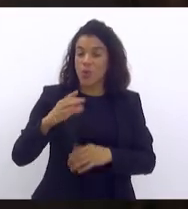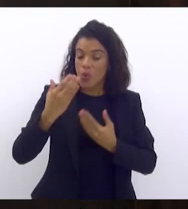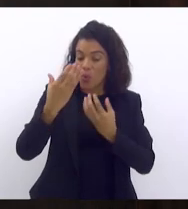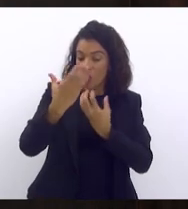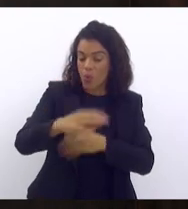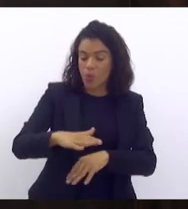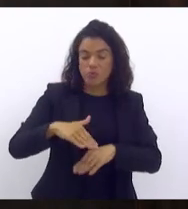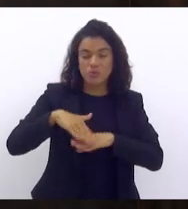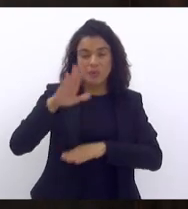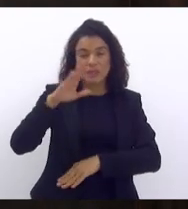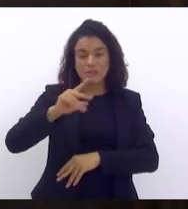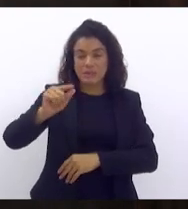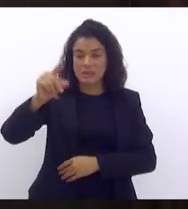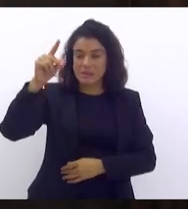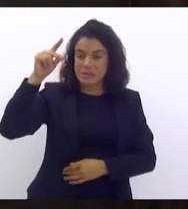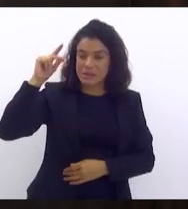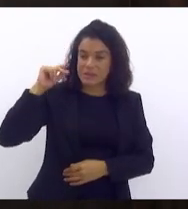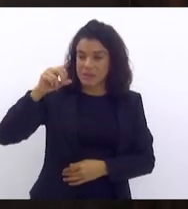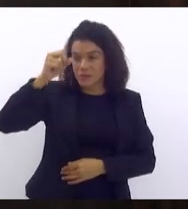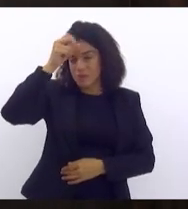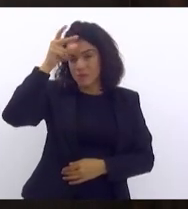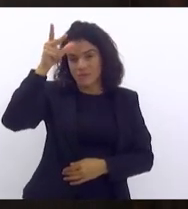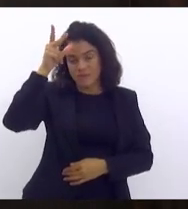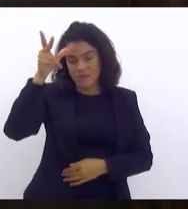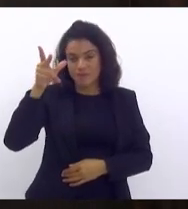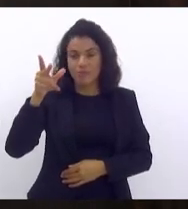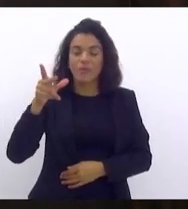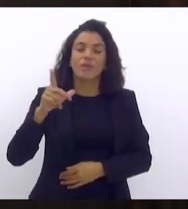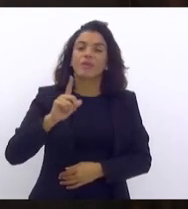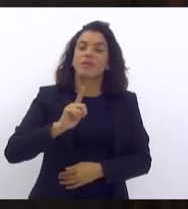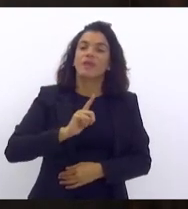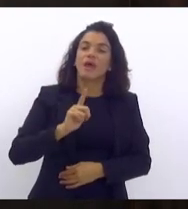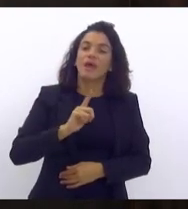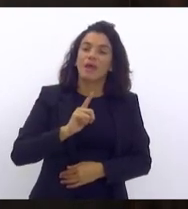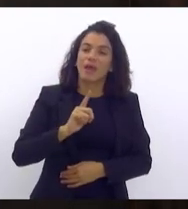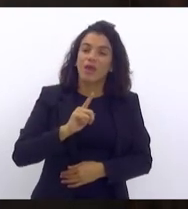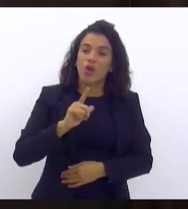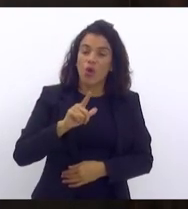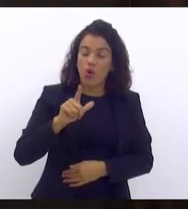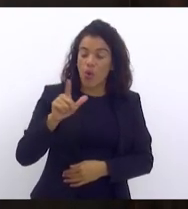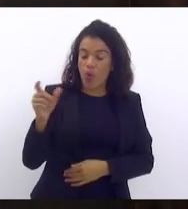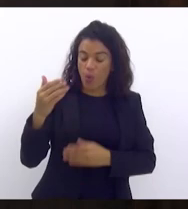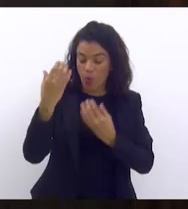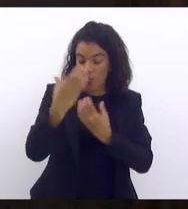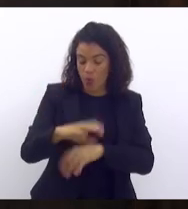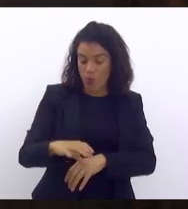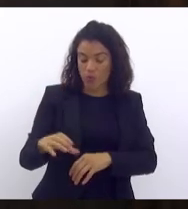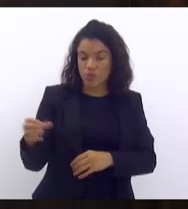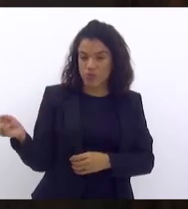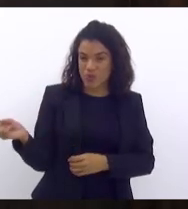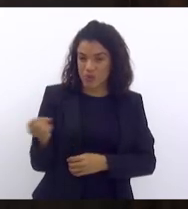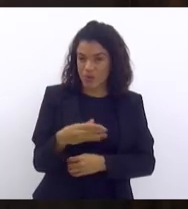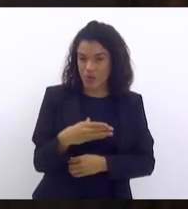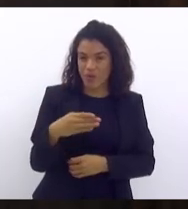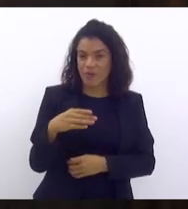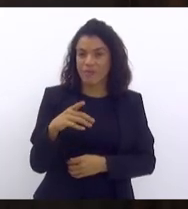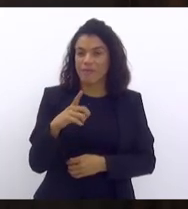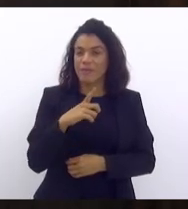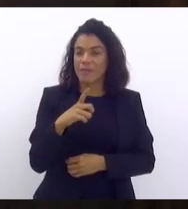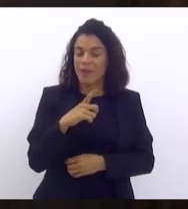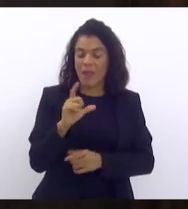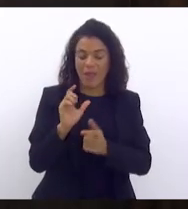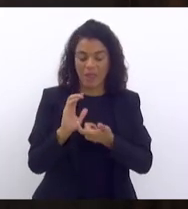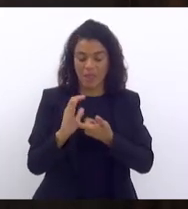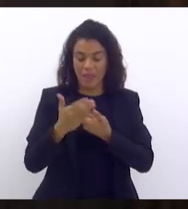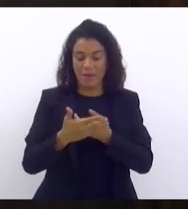dos municipais, então, como guarda de endemias. O concurso mais recente, como agente de combate de endemias.